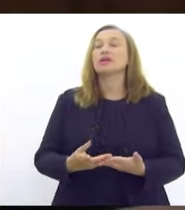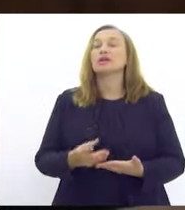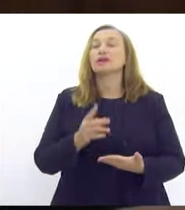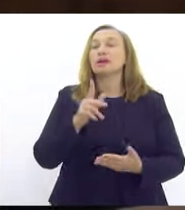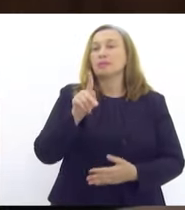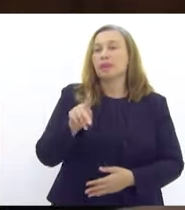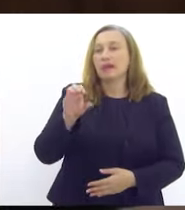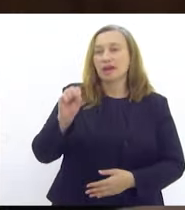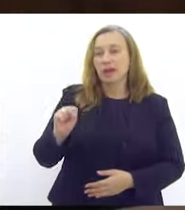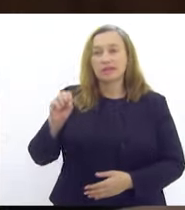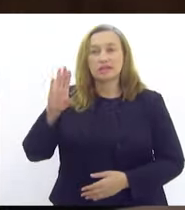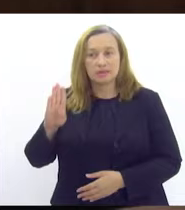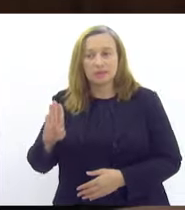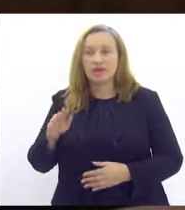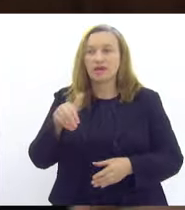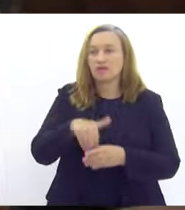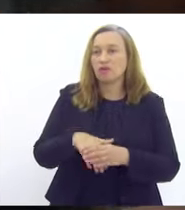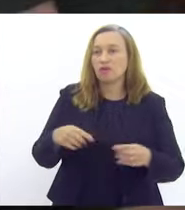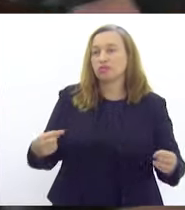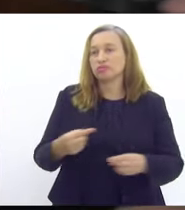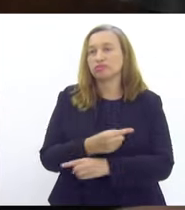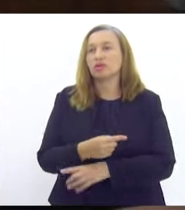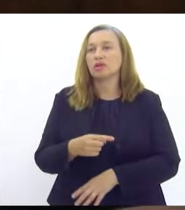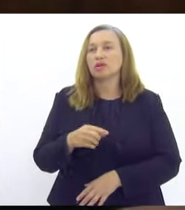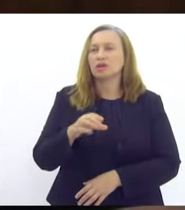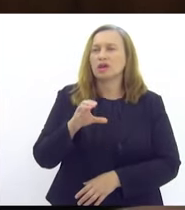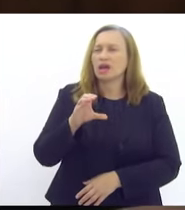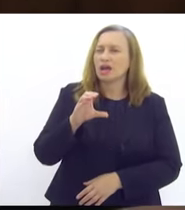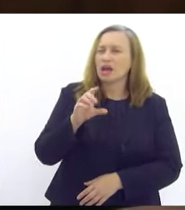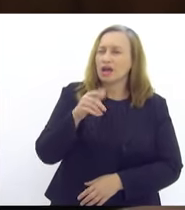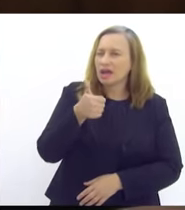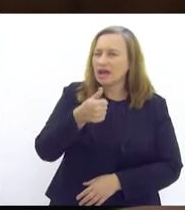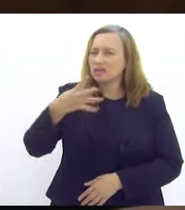PSB. Abstenção, 1422,